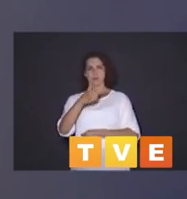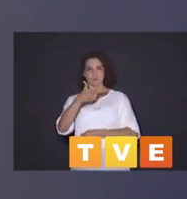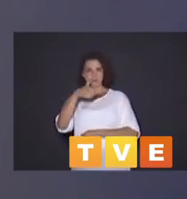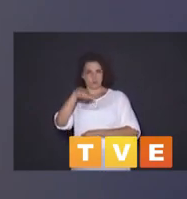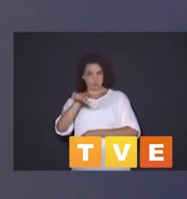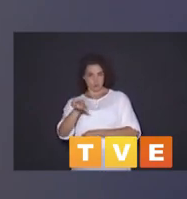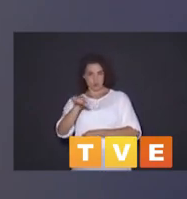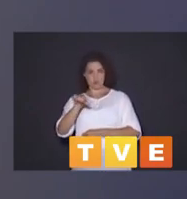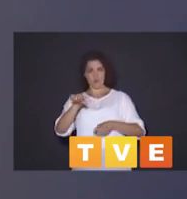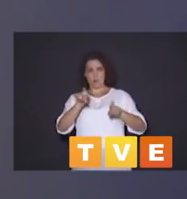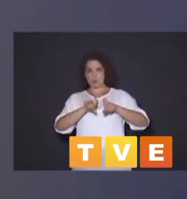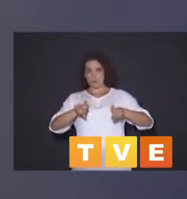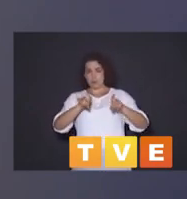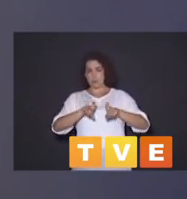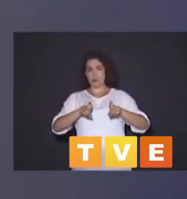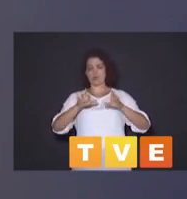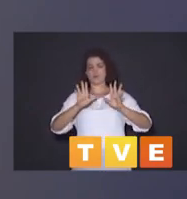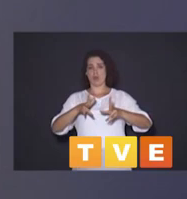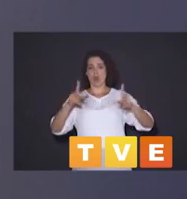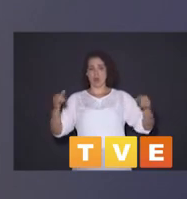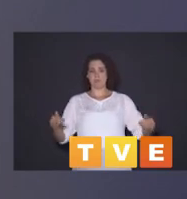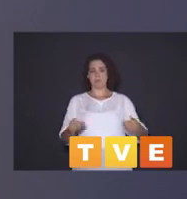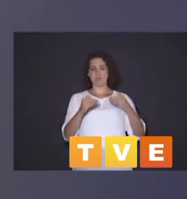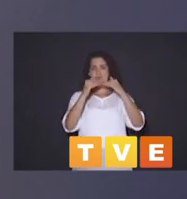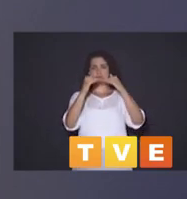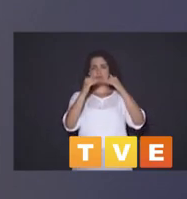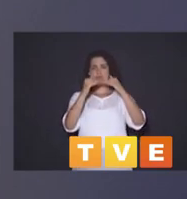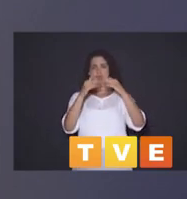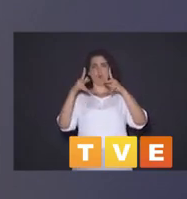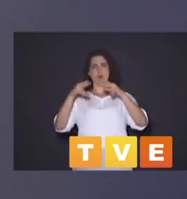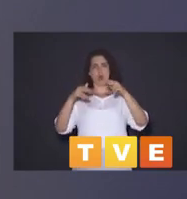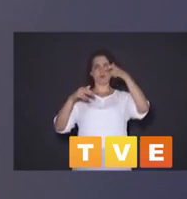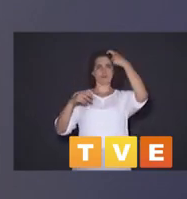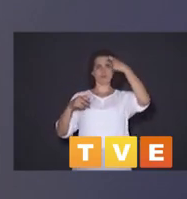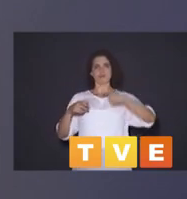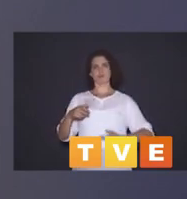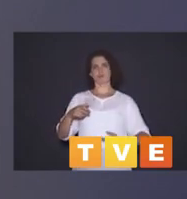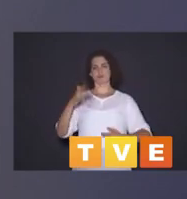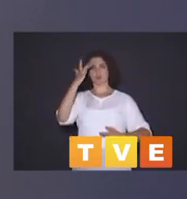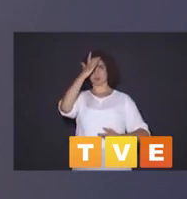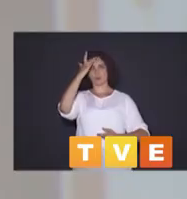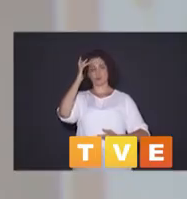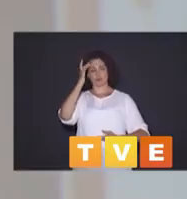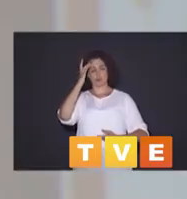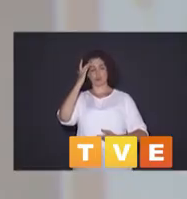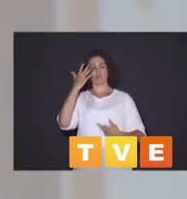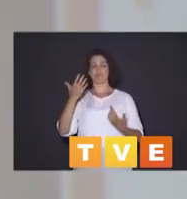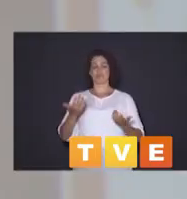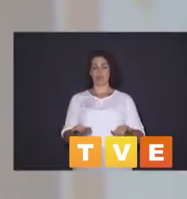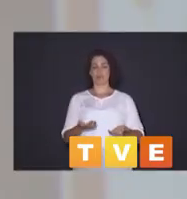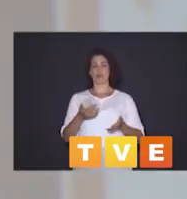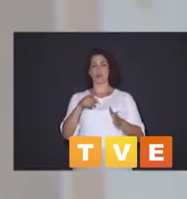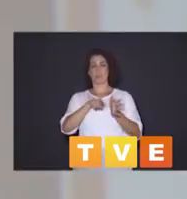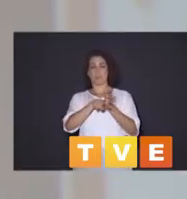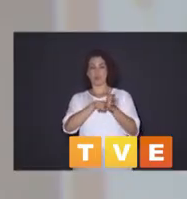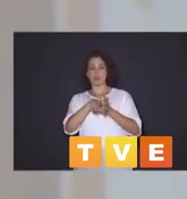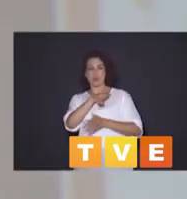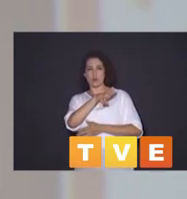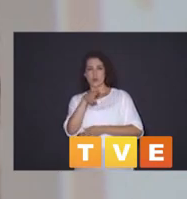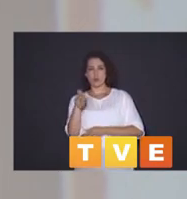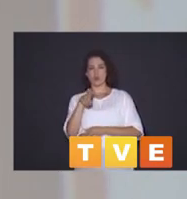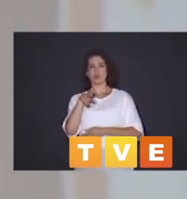estarão no nível dos humanos esse cara que fala isso é o curva razão que é um dos um dos desses